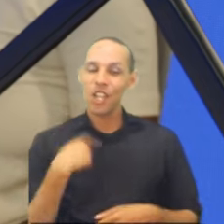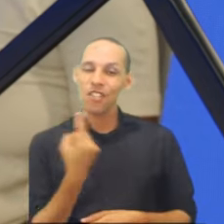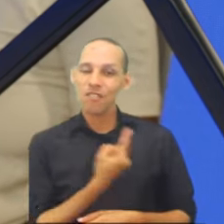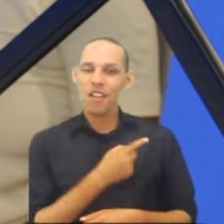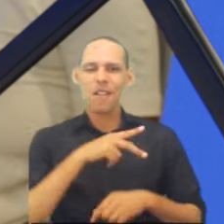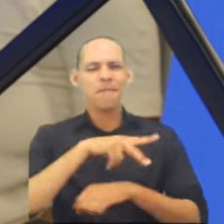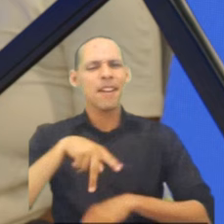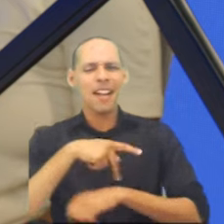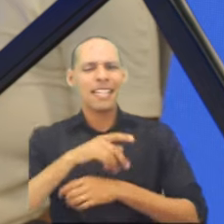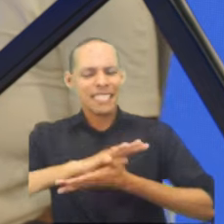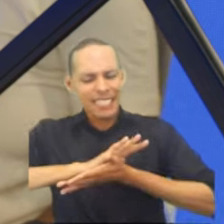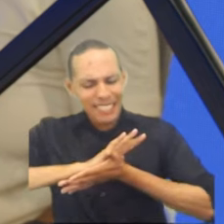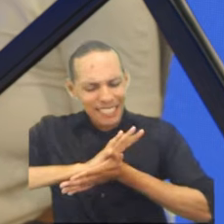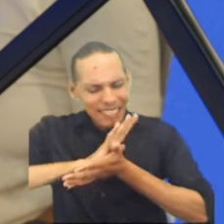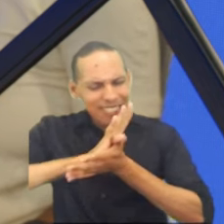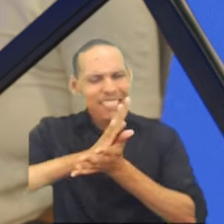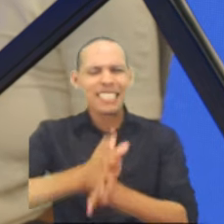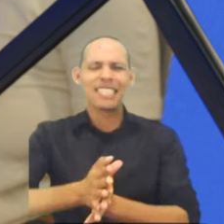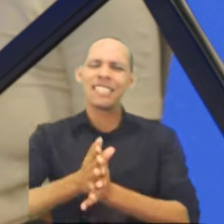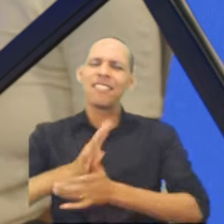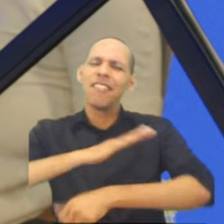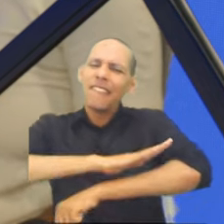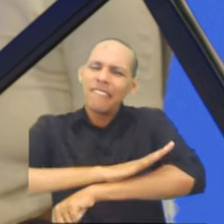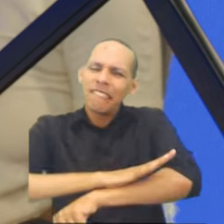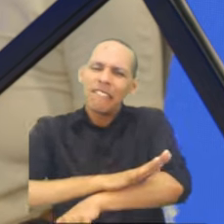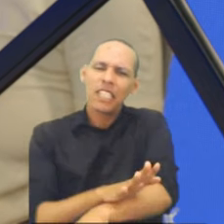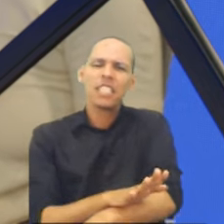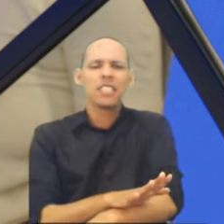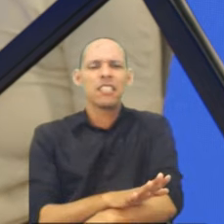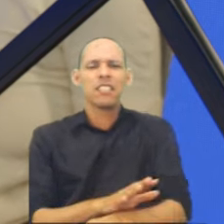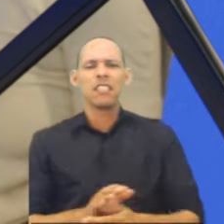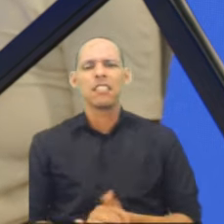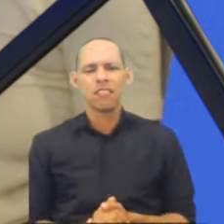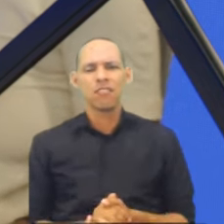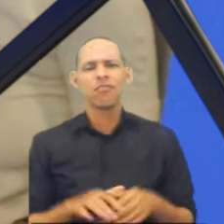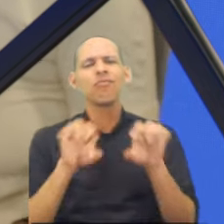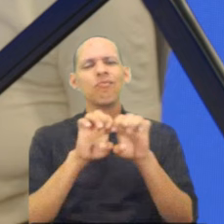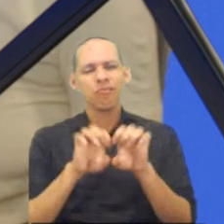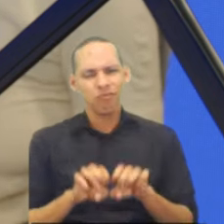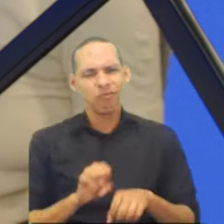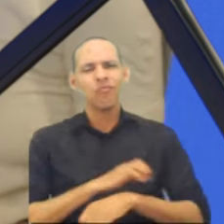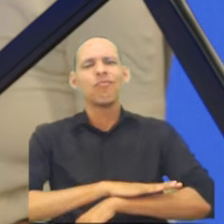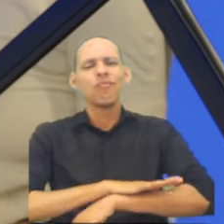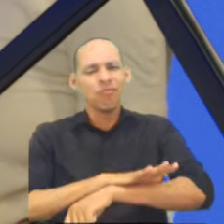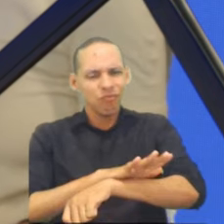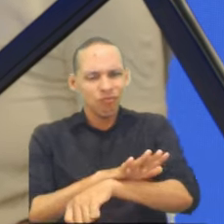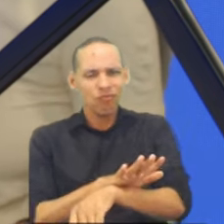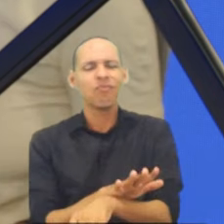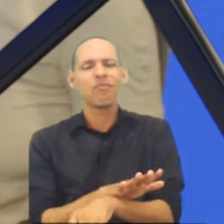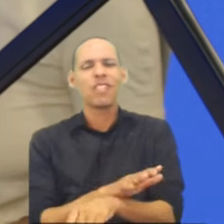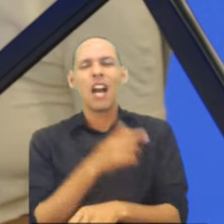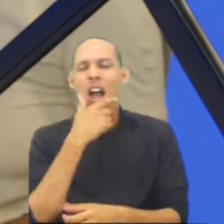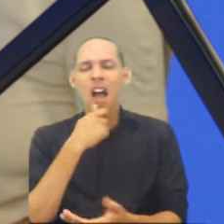Nós somos um país extremamente preconceituoso racista estruturalmente racista